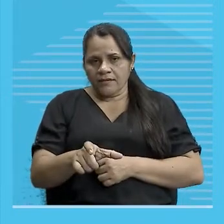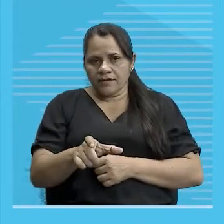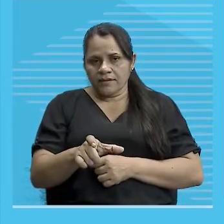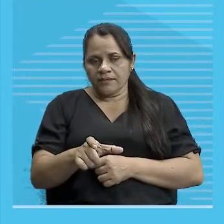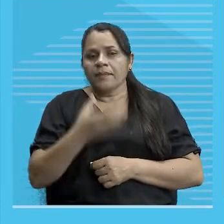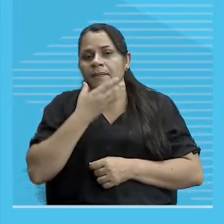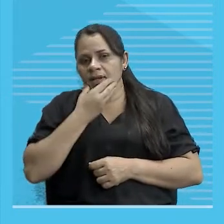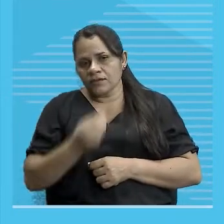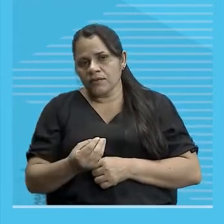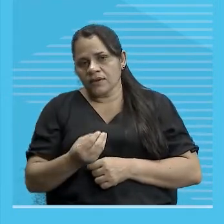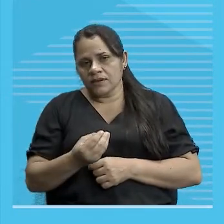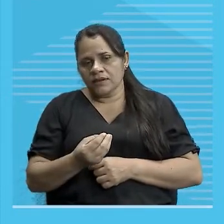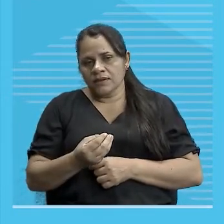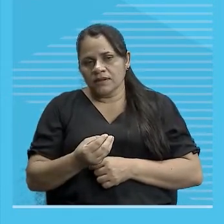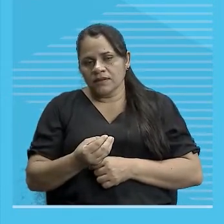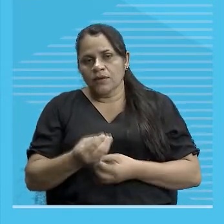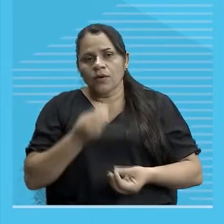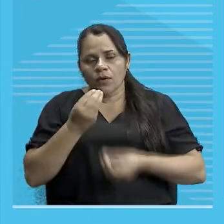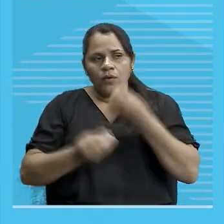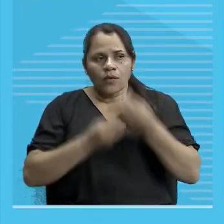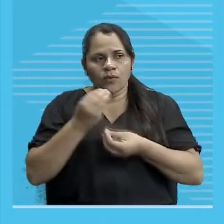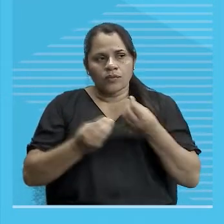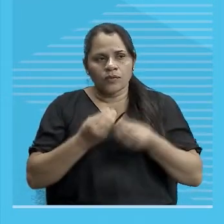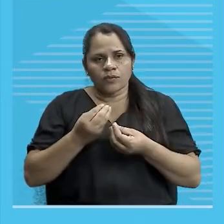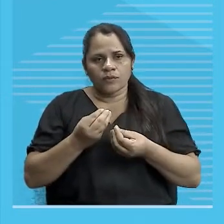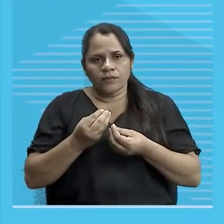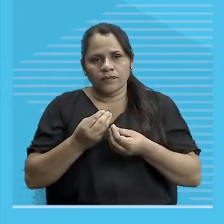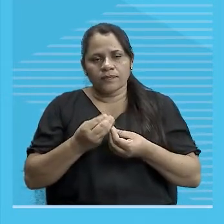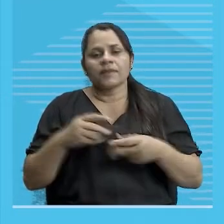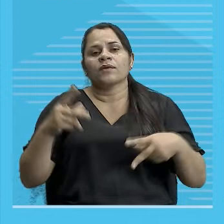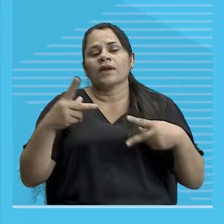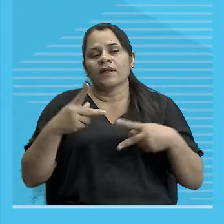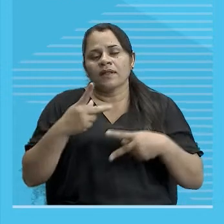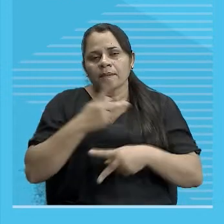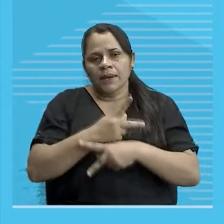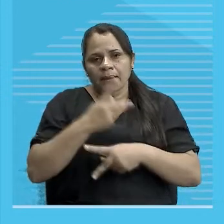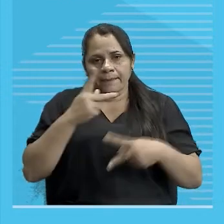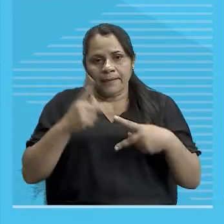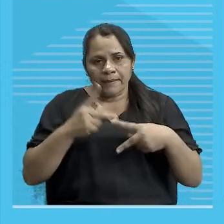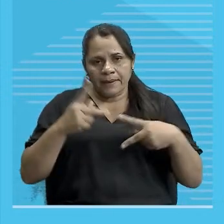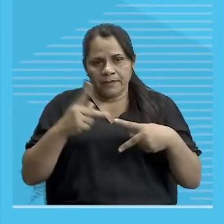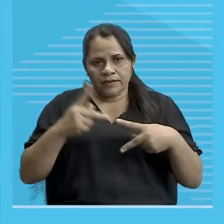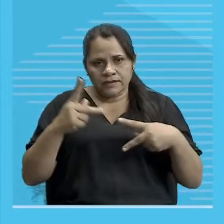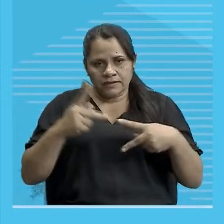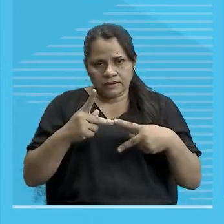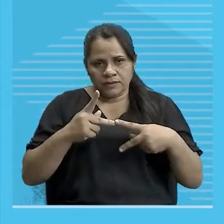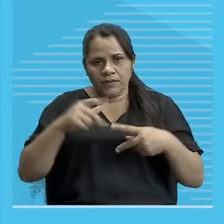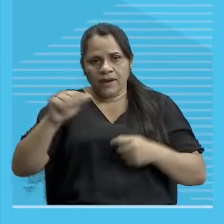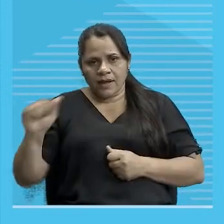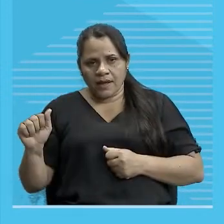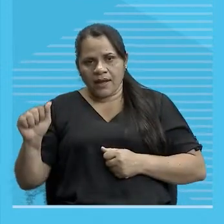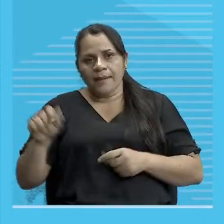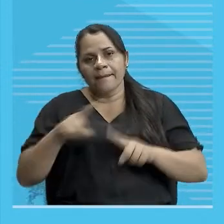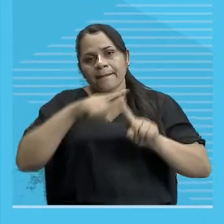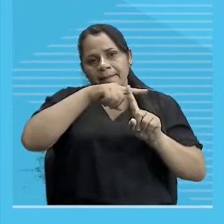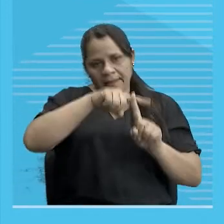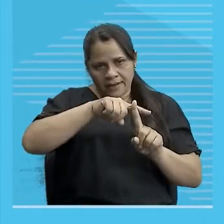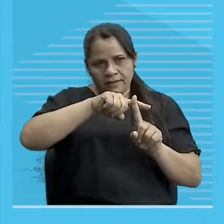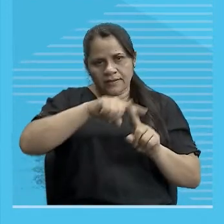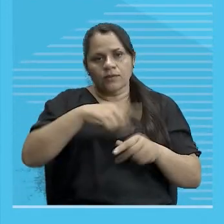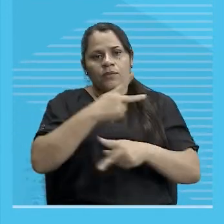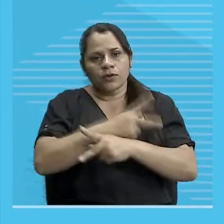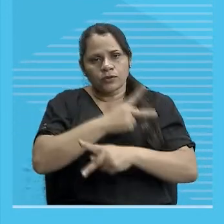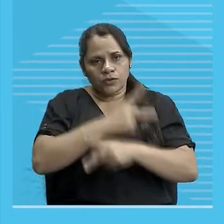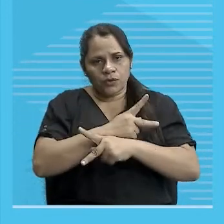certo? O caso da preposição a, mas, o pronome onde, que vai dar a